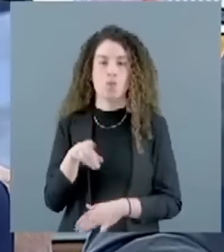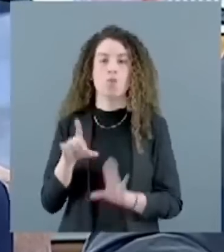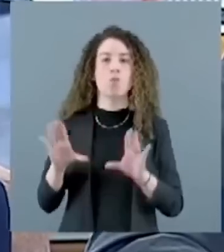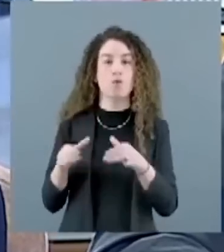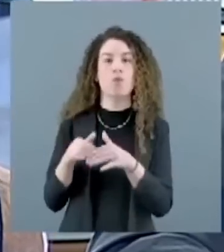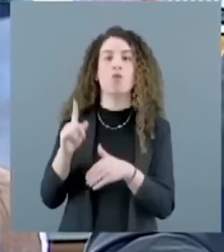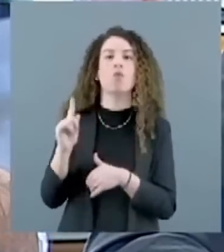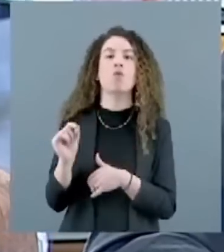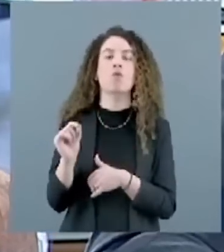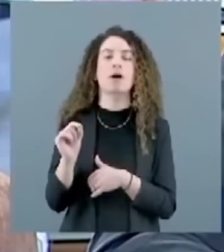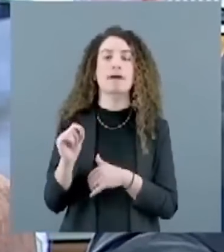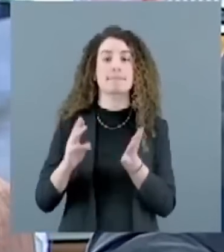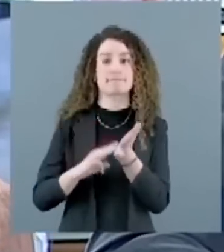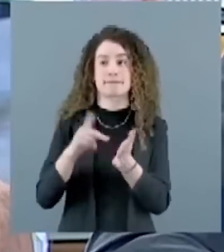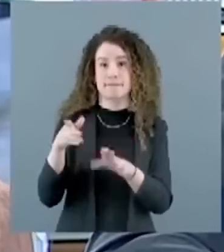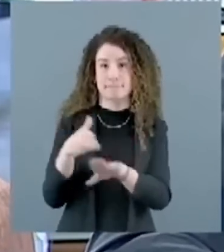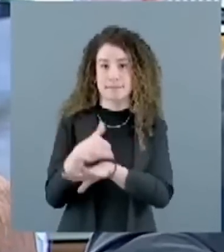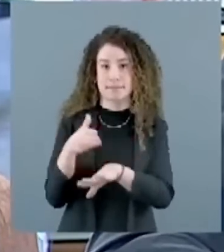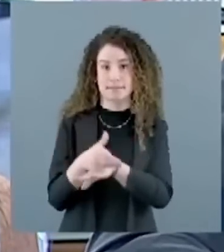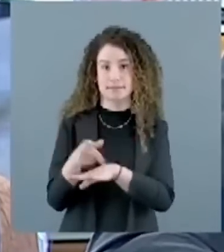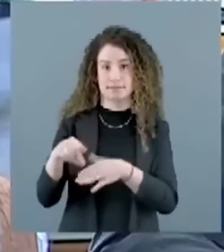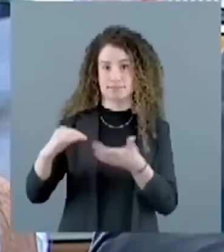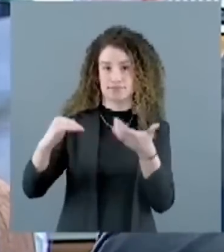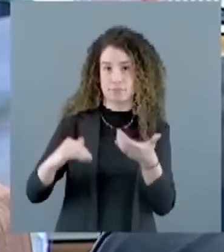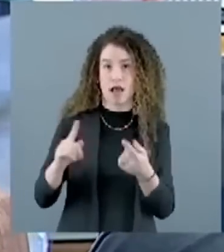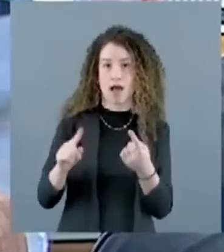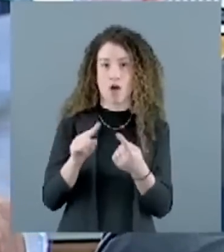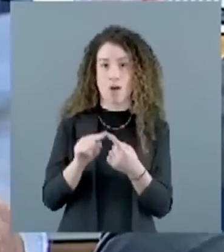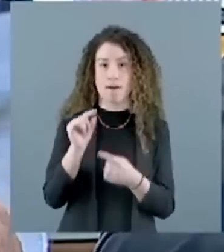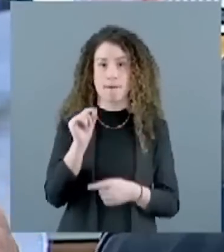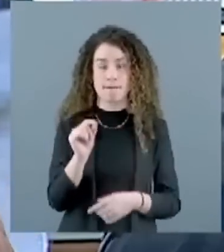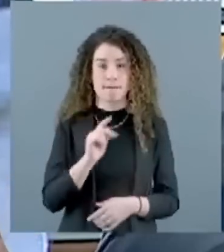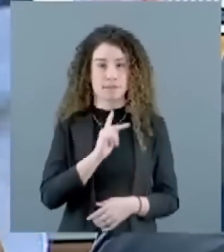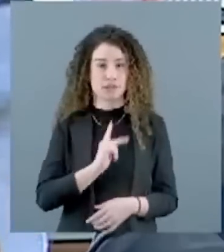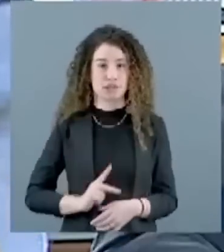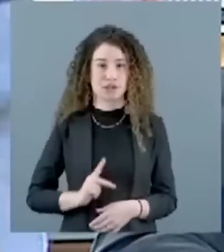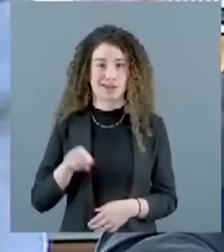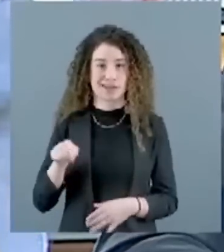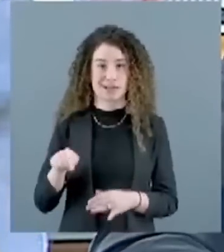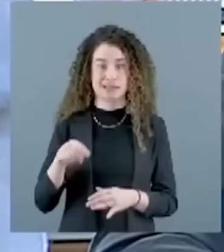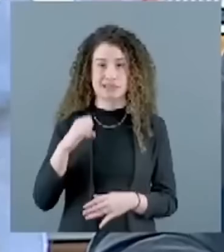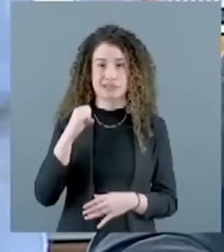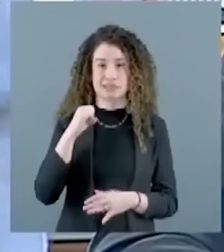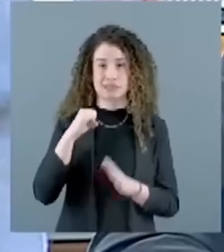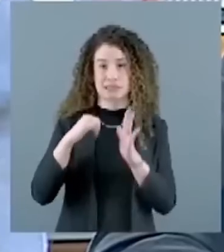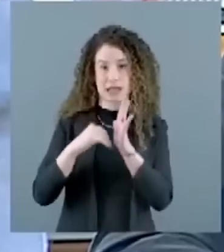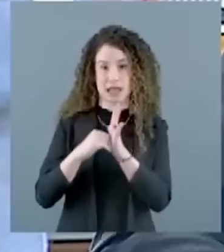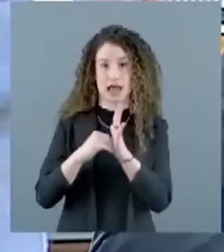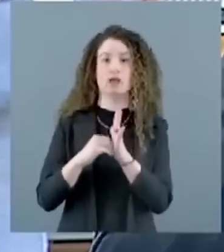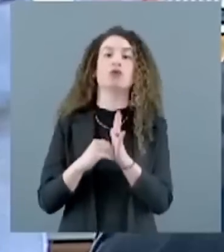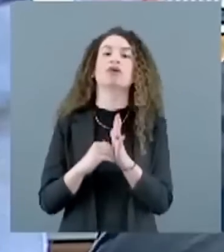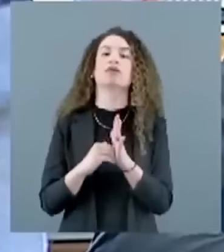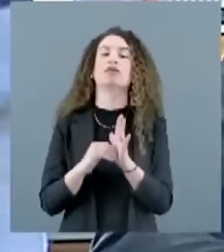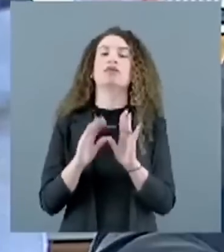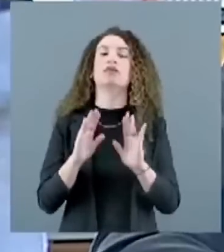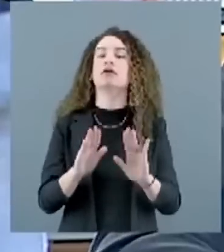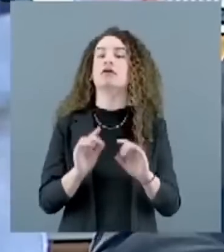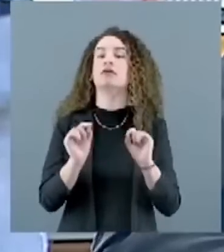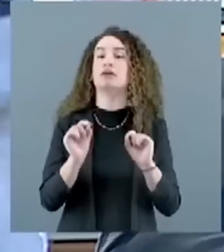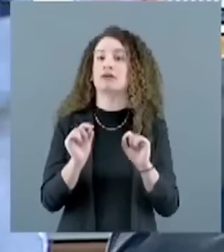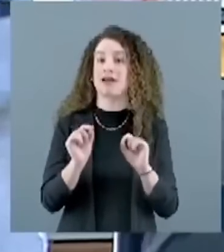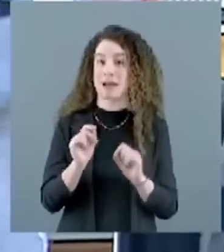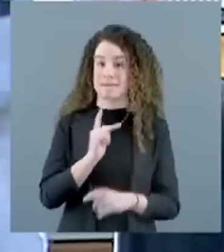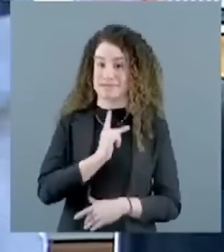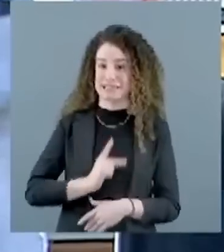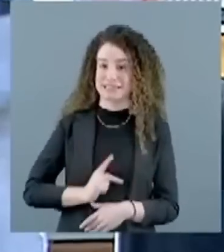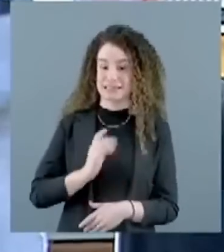que os membros das comissões de Congresso Nacional serão designados pelo presidente do Senado mediante indicação dos líderes. Por outras palavras, não cabe ao presidente